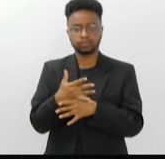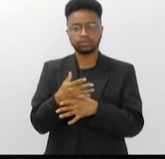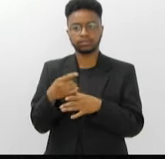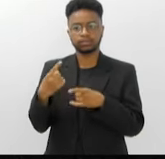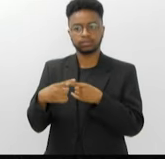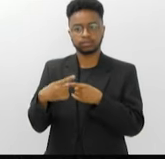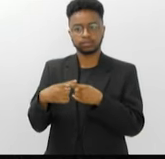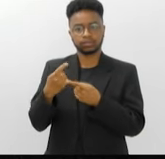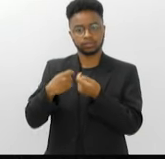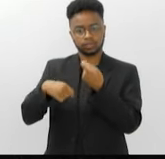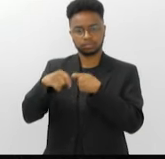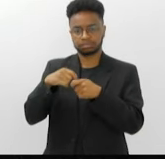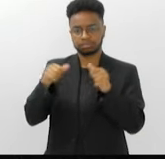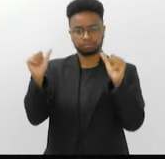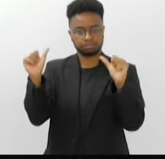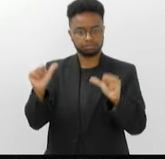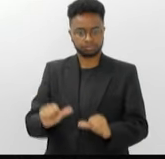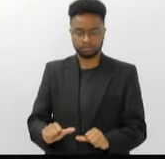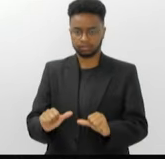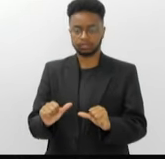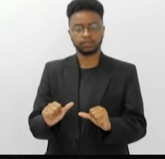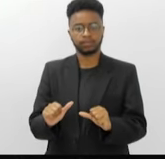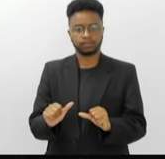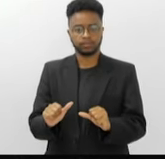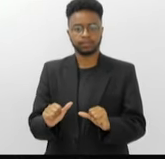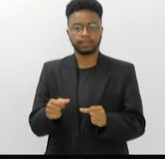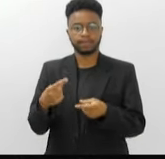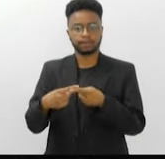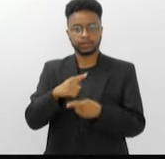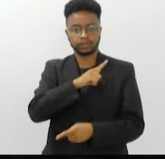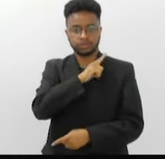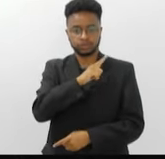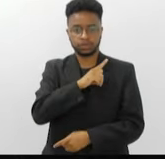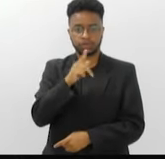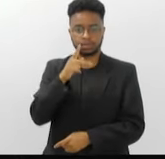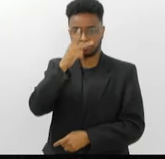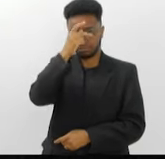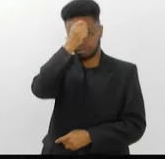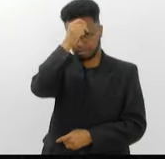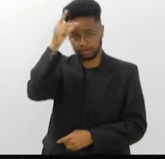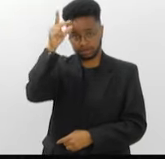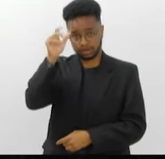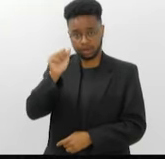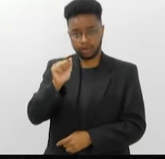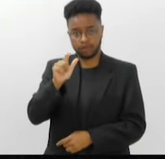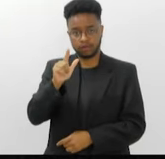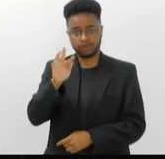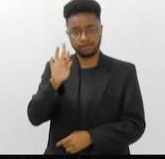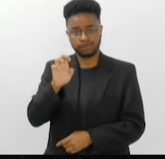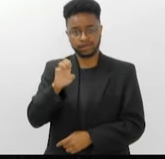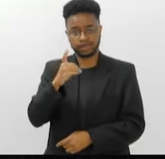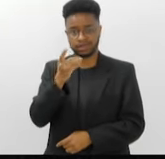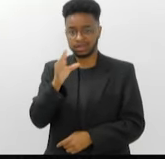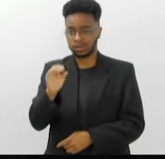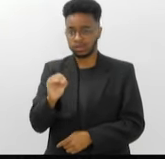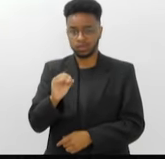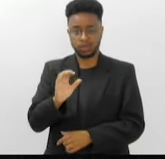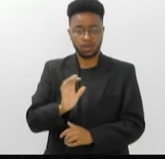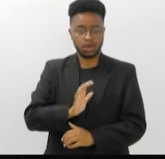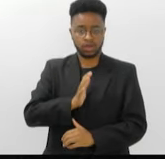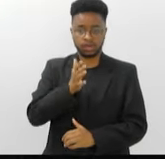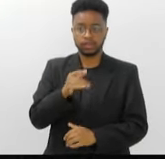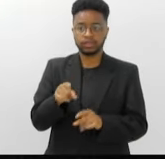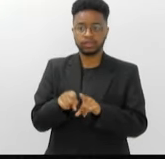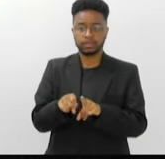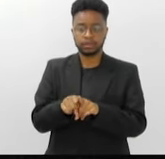Itaperuna vai muito mal. A gestão do prefeito Alfredão é um desgoverno. E o povo de Itaperuna tem pago